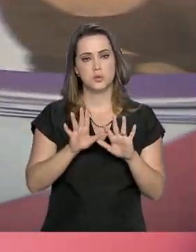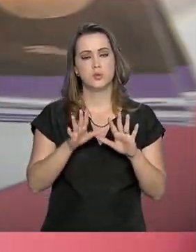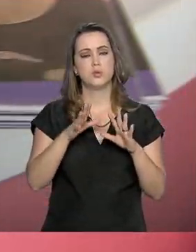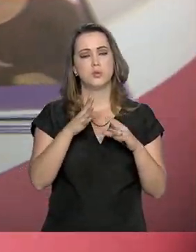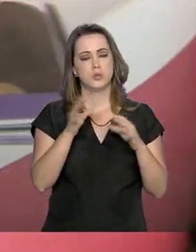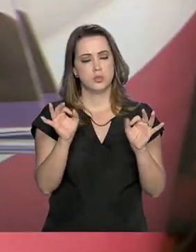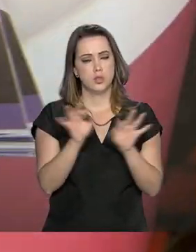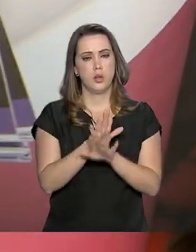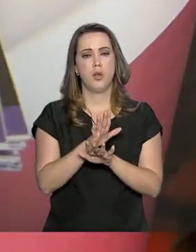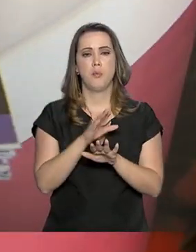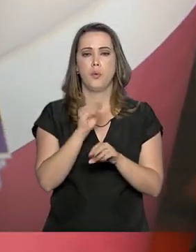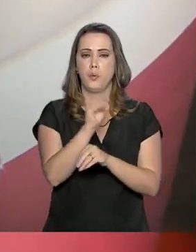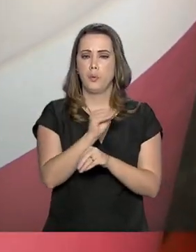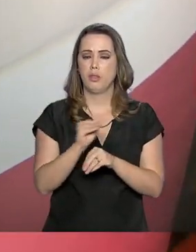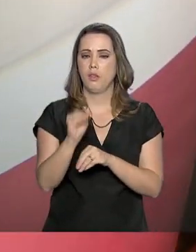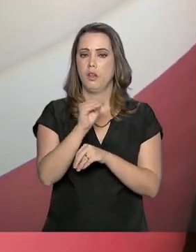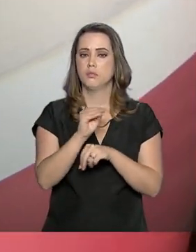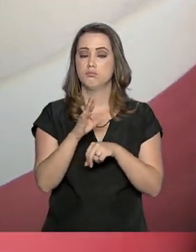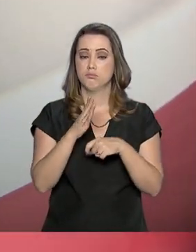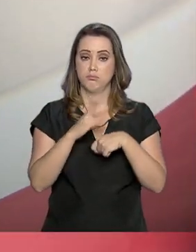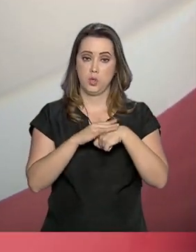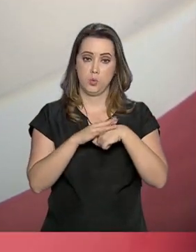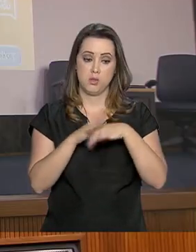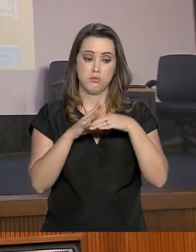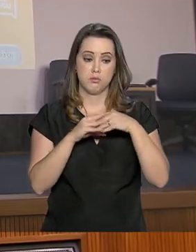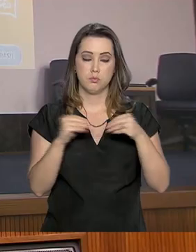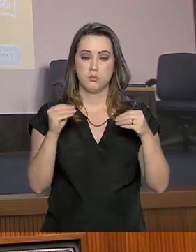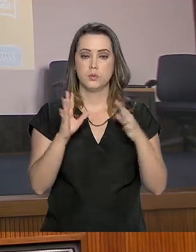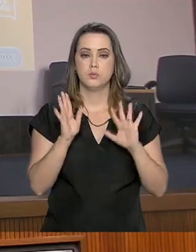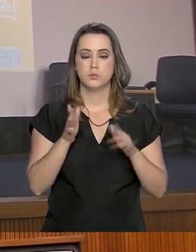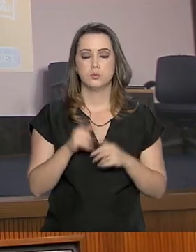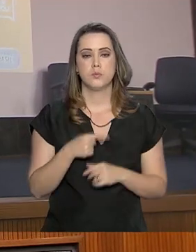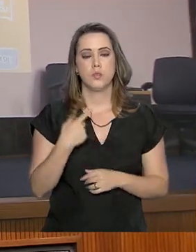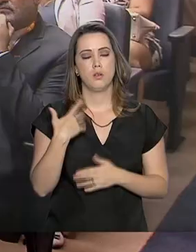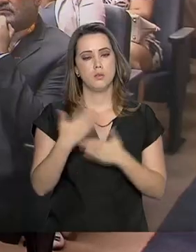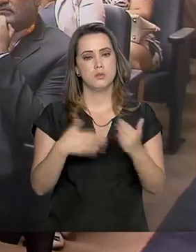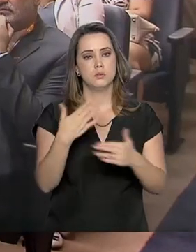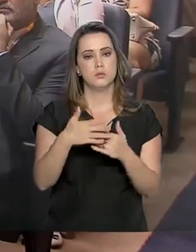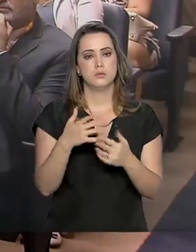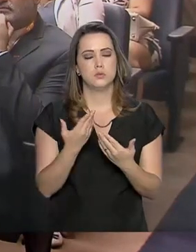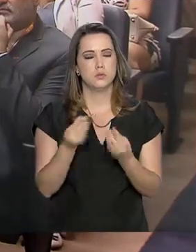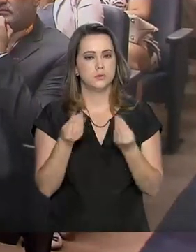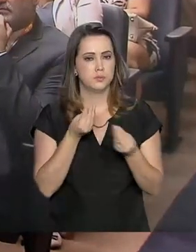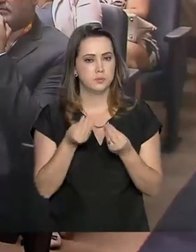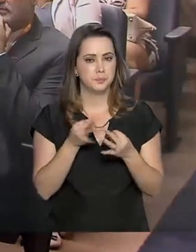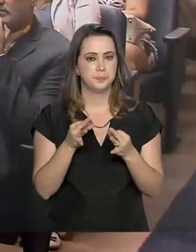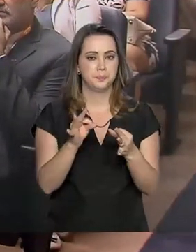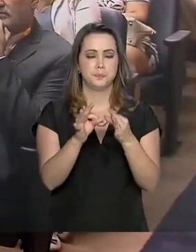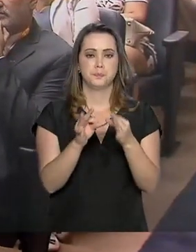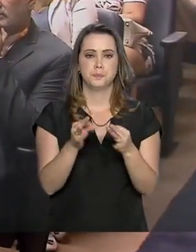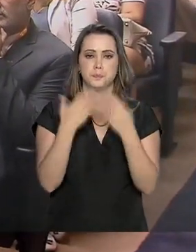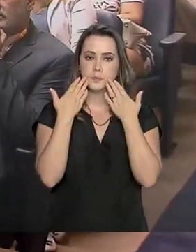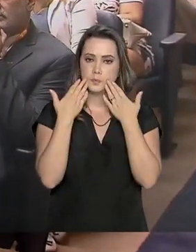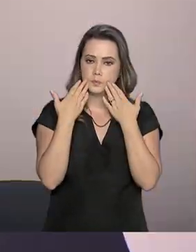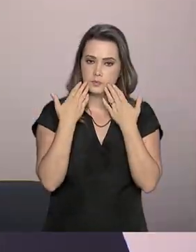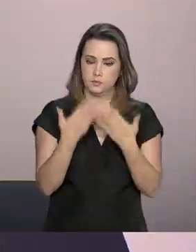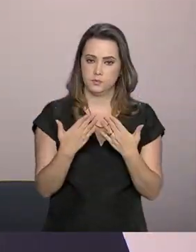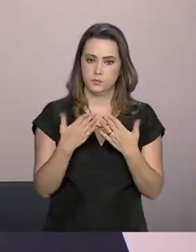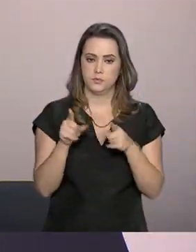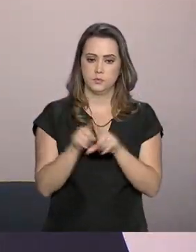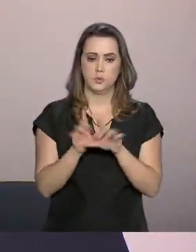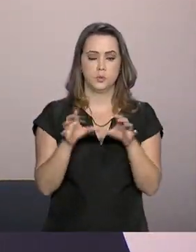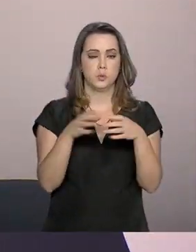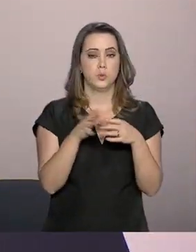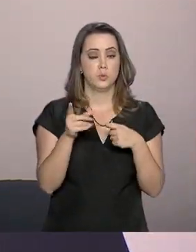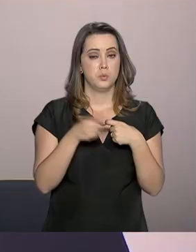o tratamento do câncer. A principal missão do Instituto é desenvolver metodologias que são colocadas em prática por